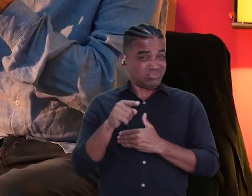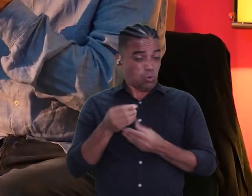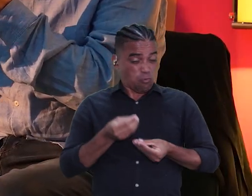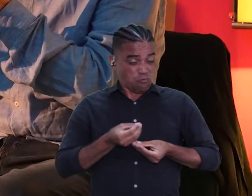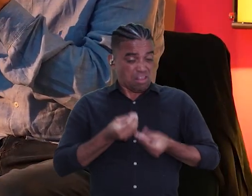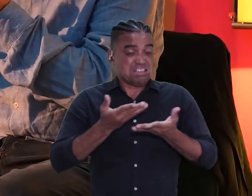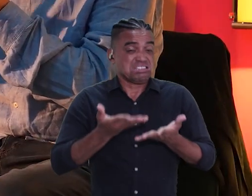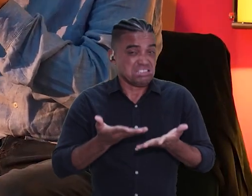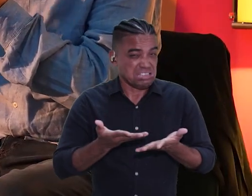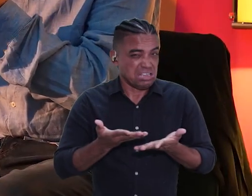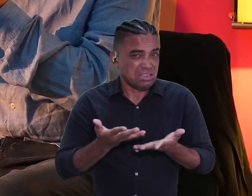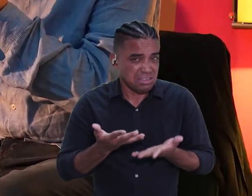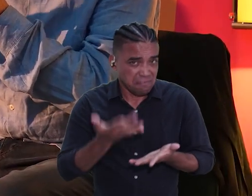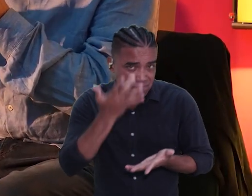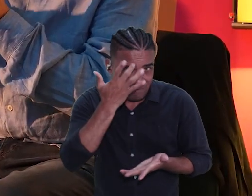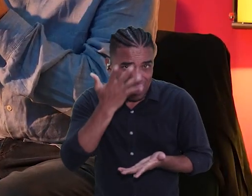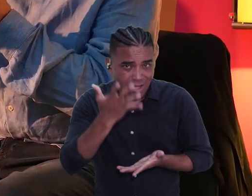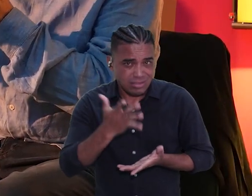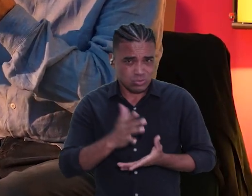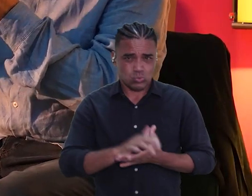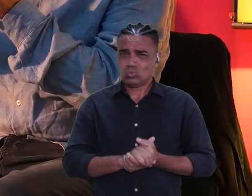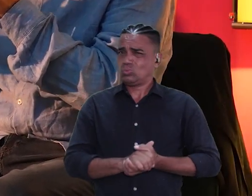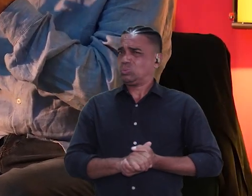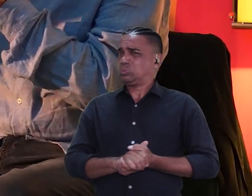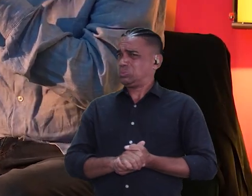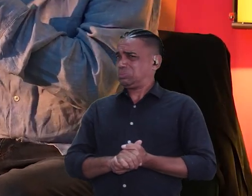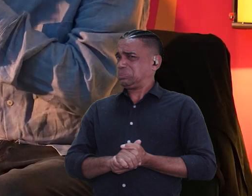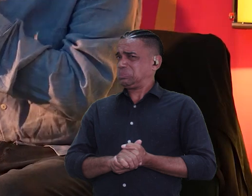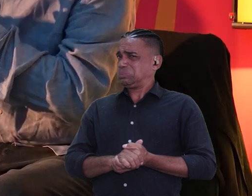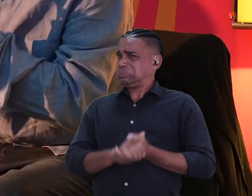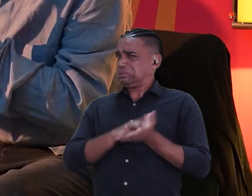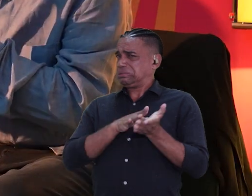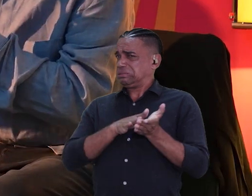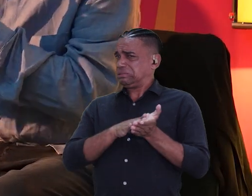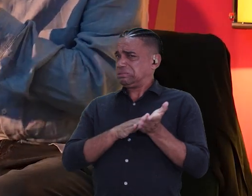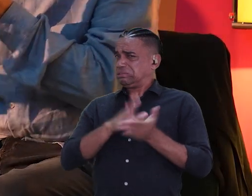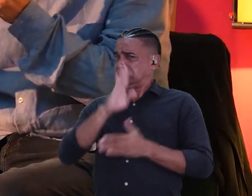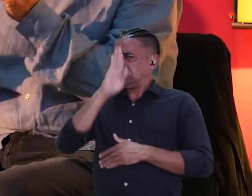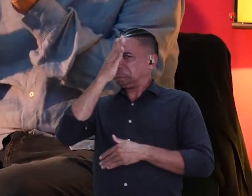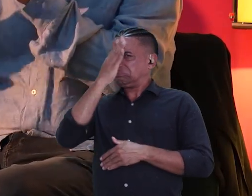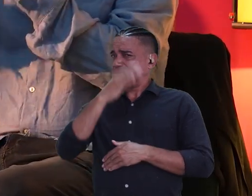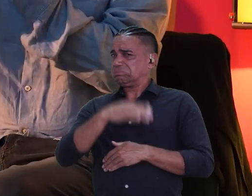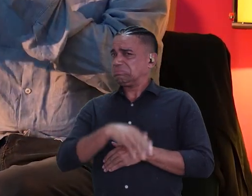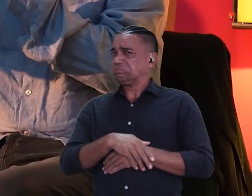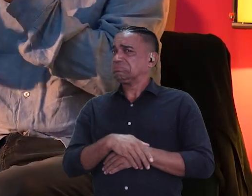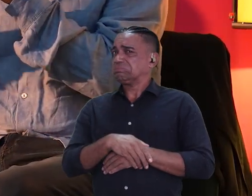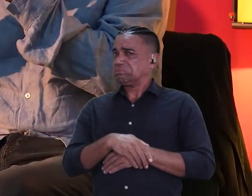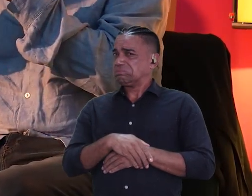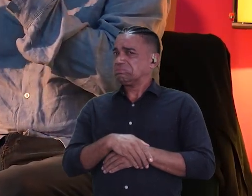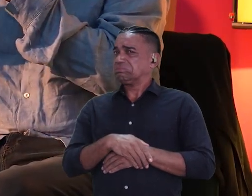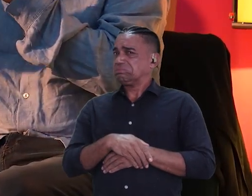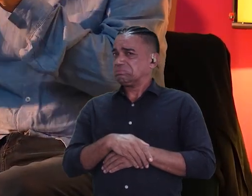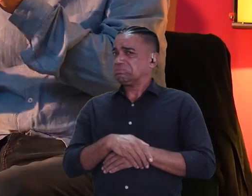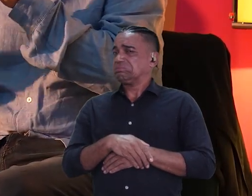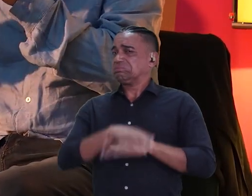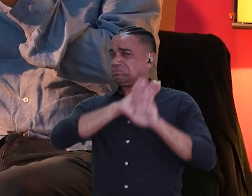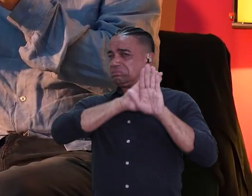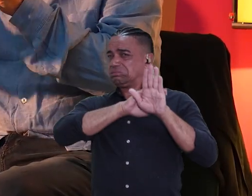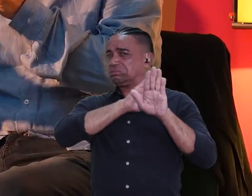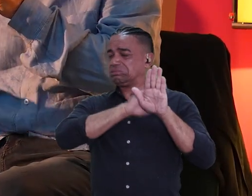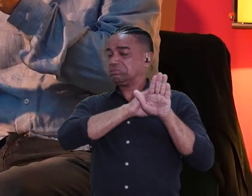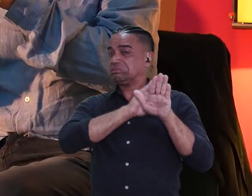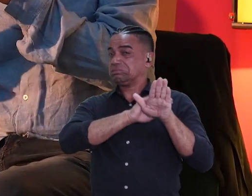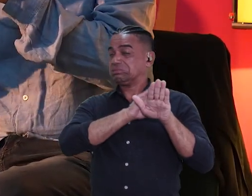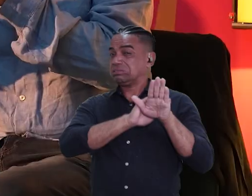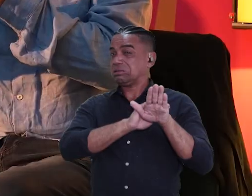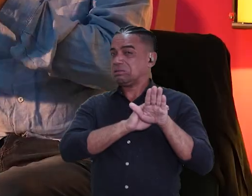que está se oferecendo facilmente demais, é enganador. Tem um engano naquilo que parece